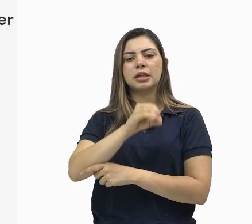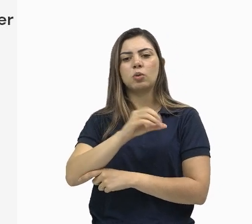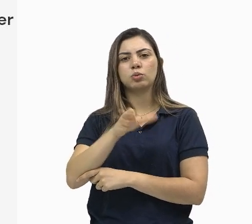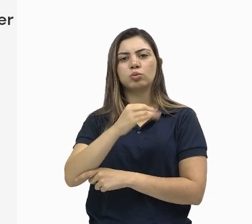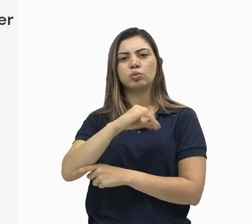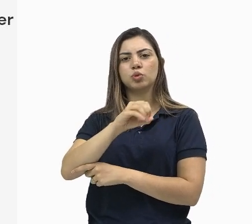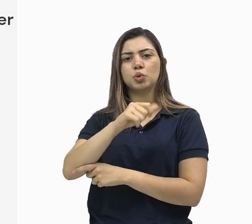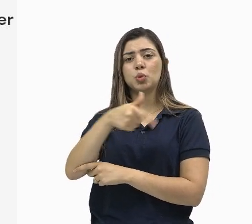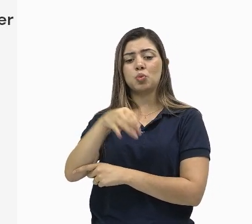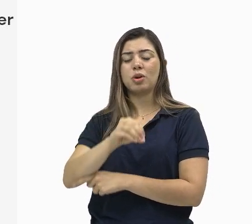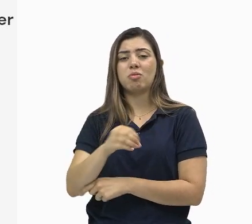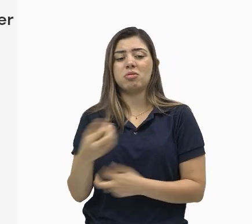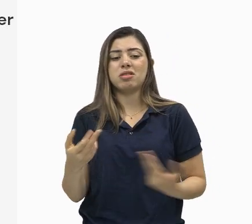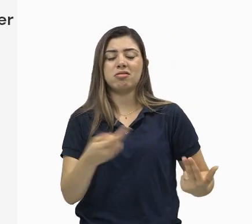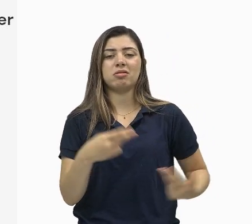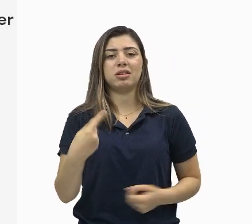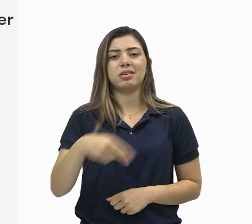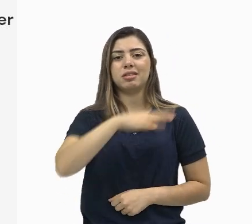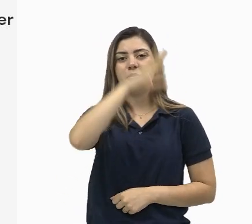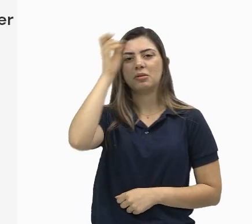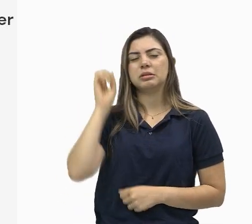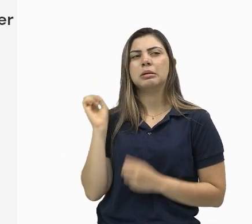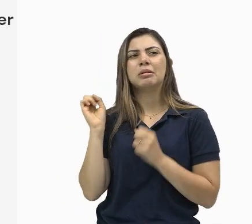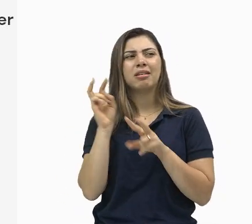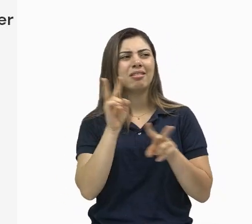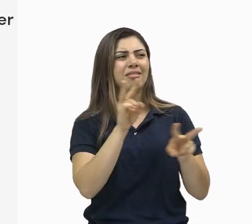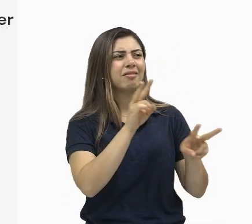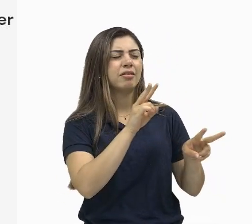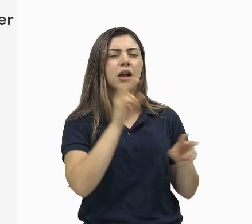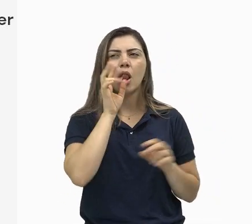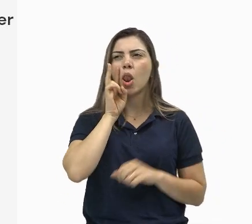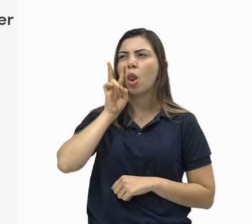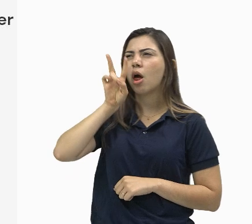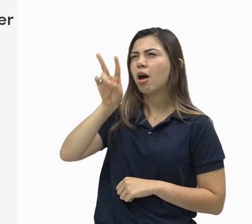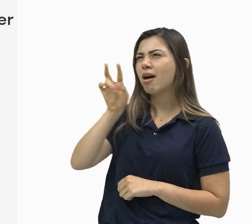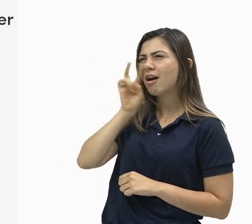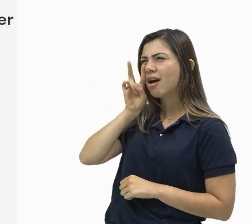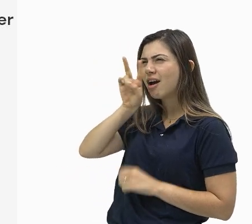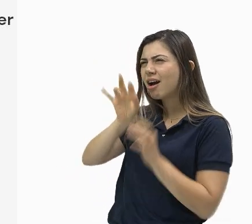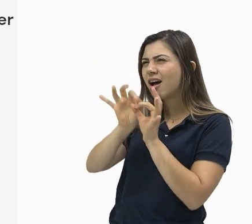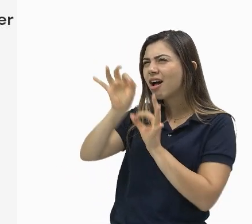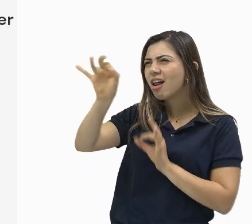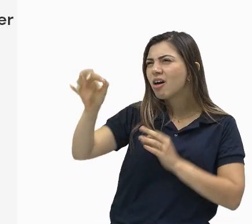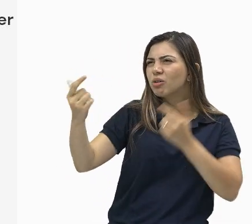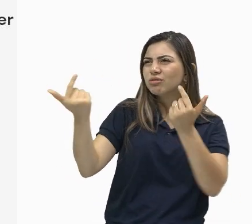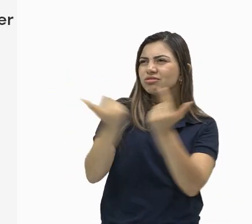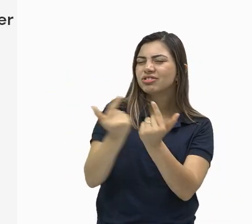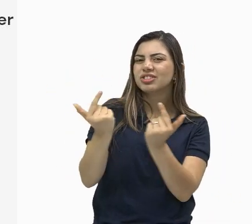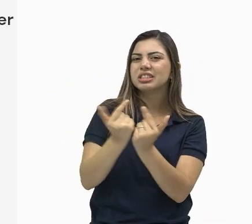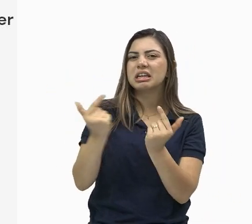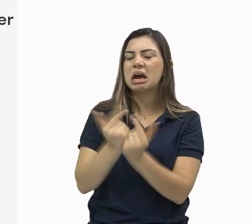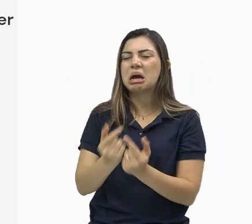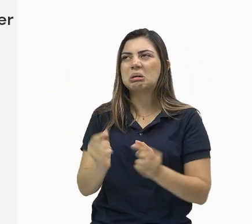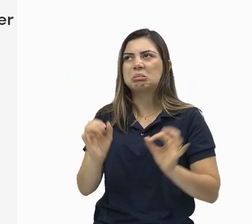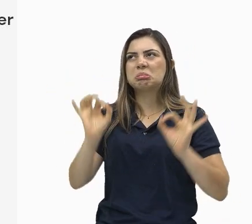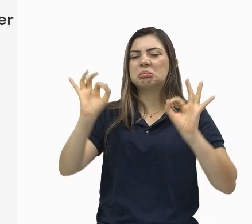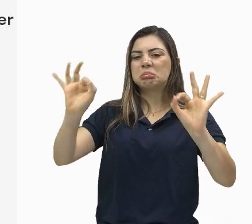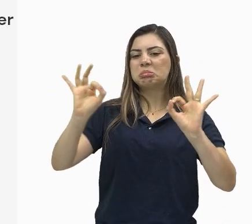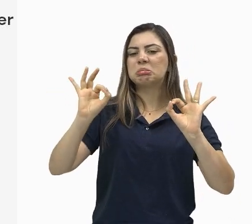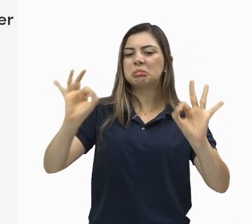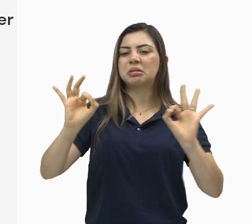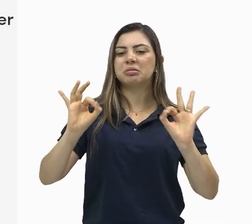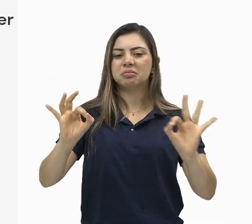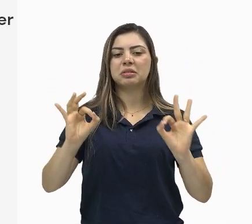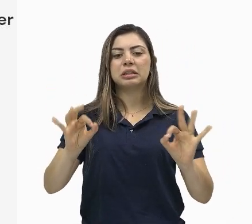que há em Manaus, era possível ver a gloriosa cúpula do Teatro Amazonas e 2 ou 3 espigões